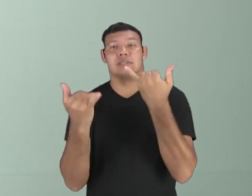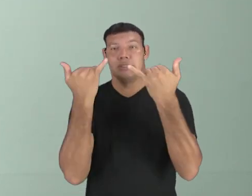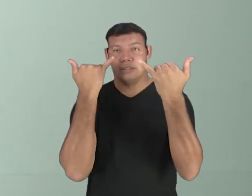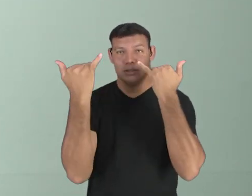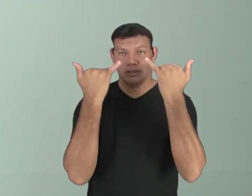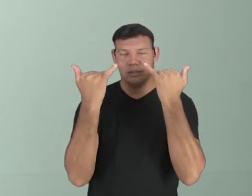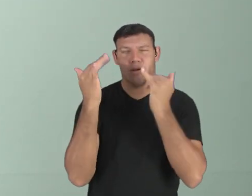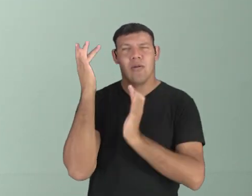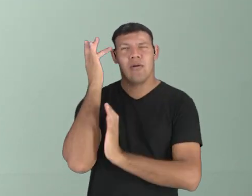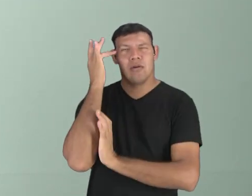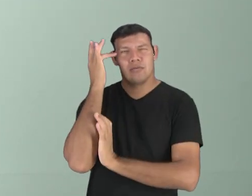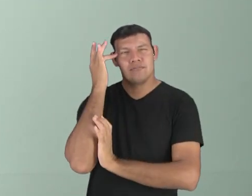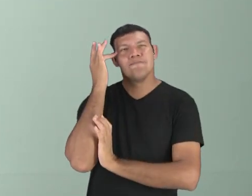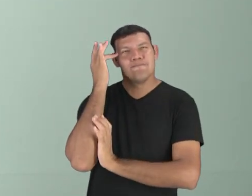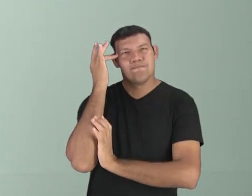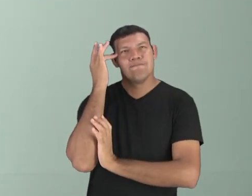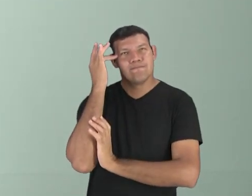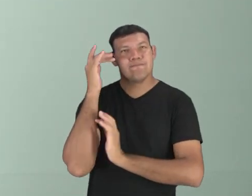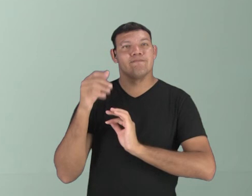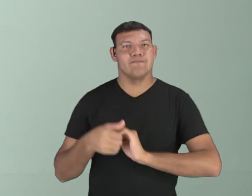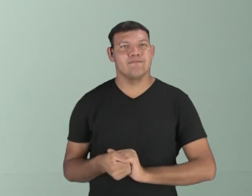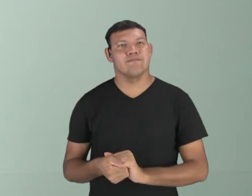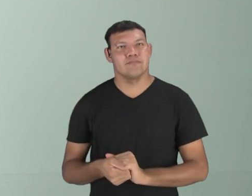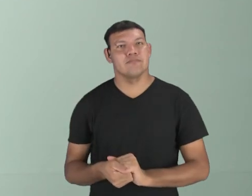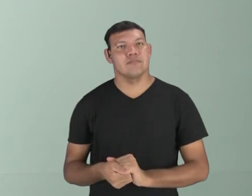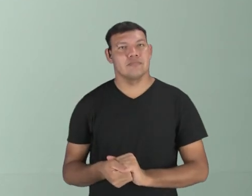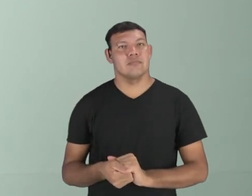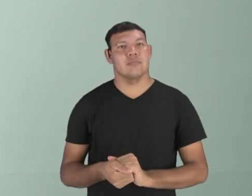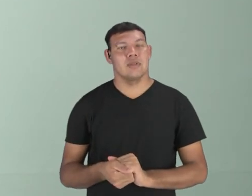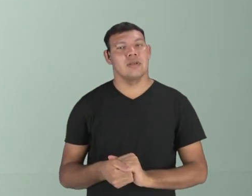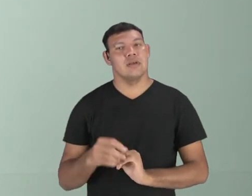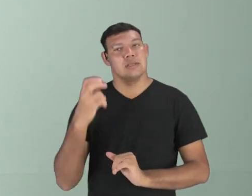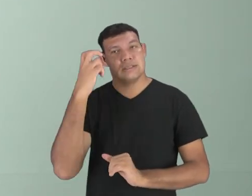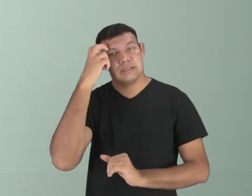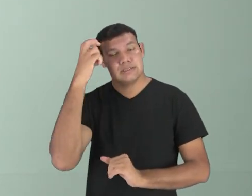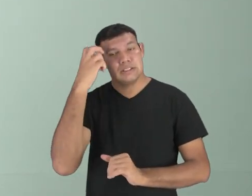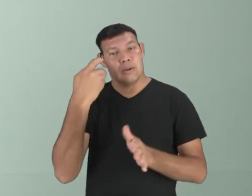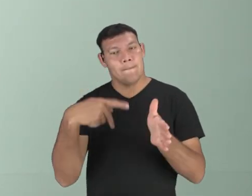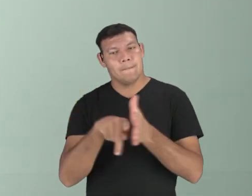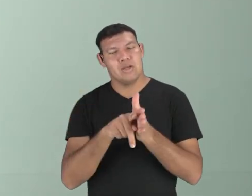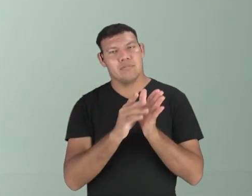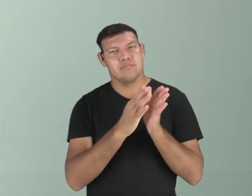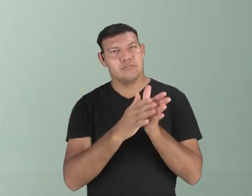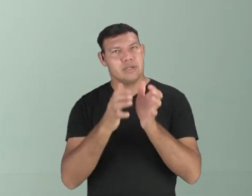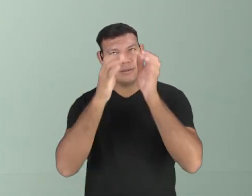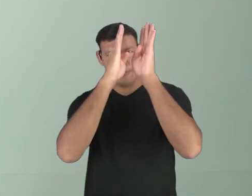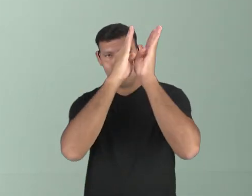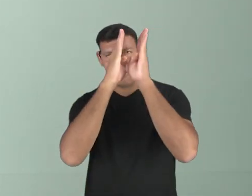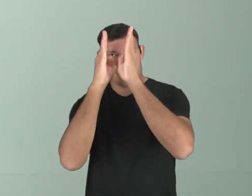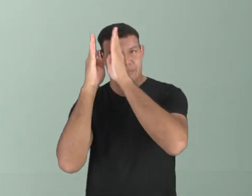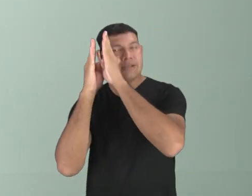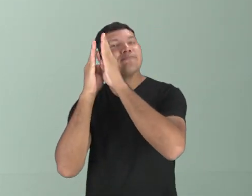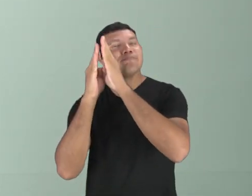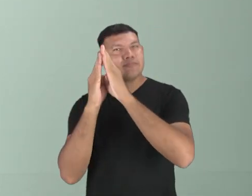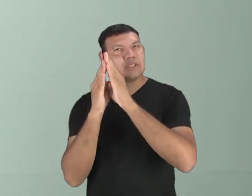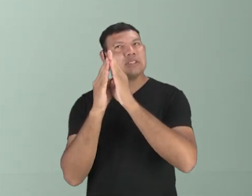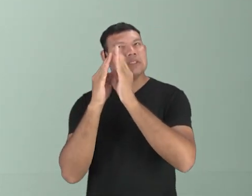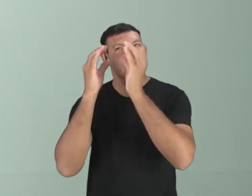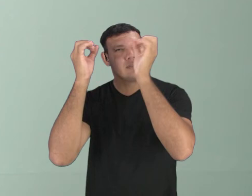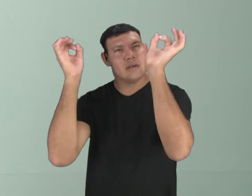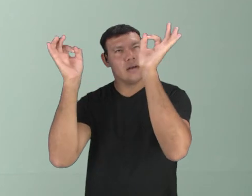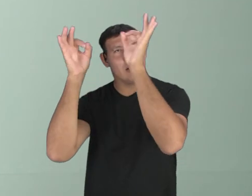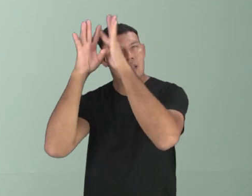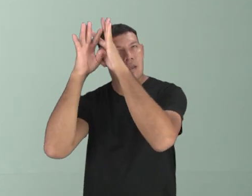A dedução é um tipo de inferência. Processo intelectual segundo o qual é possível chegar a uma conclusão a partir